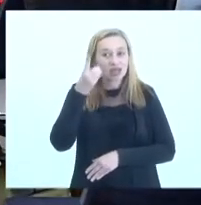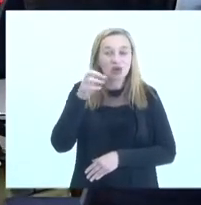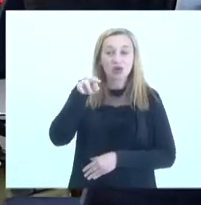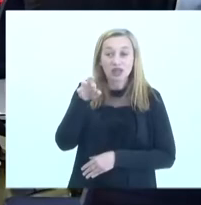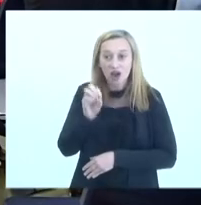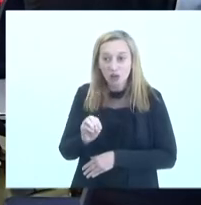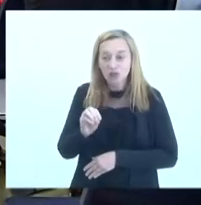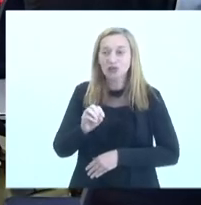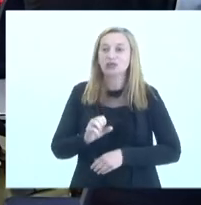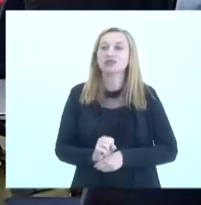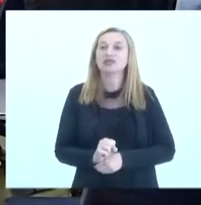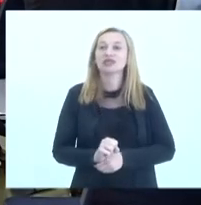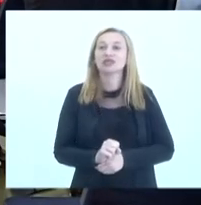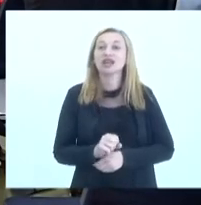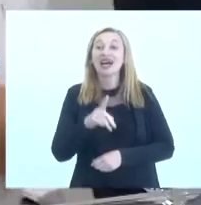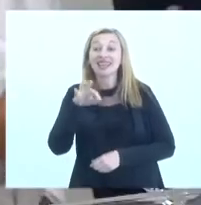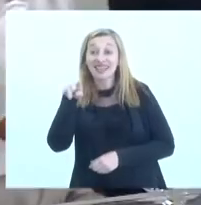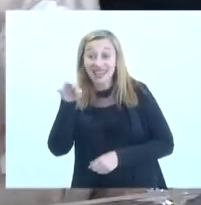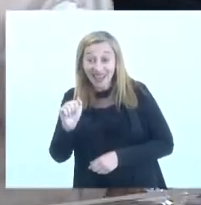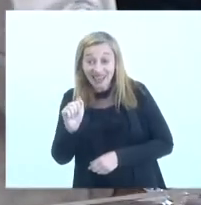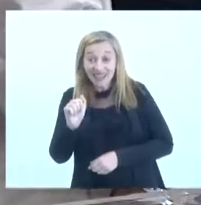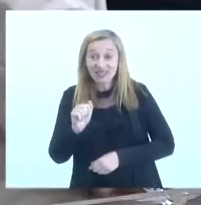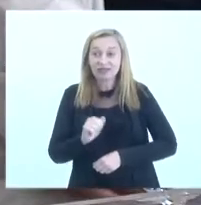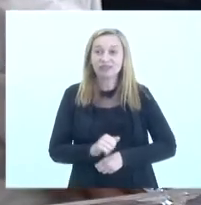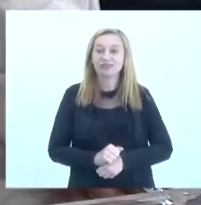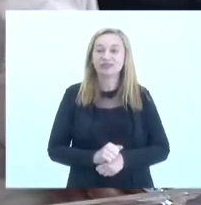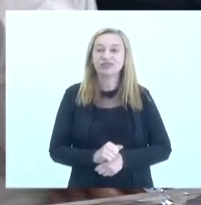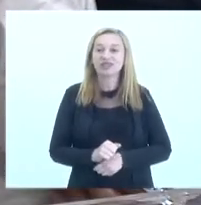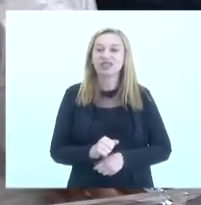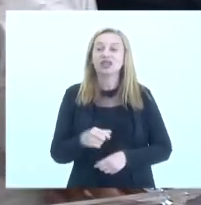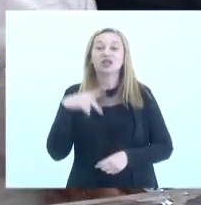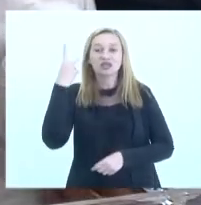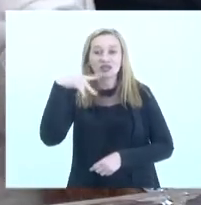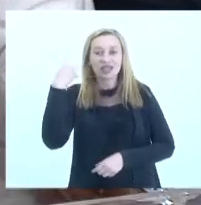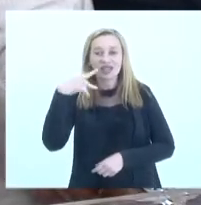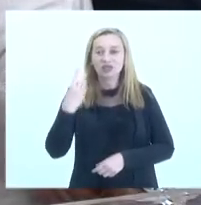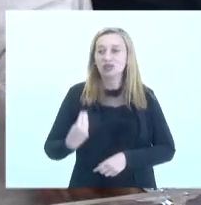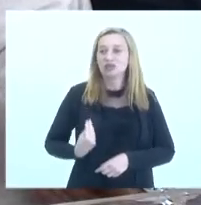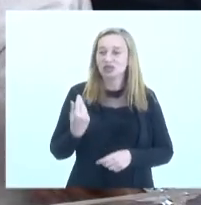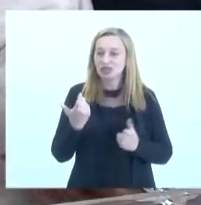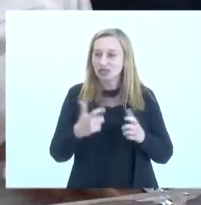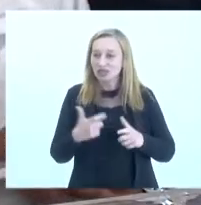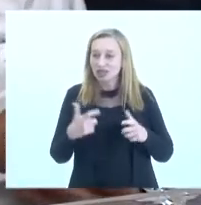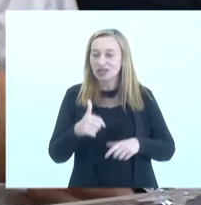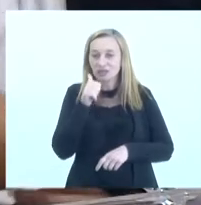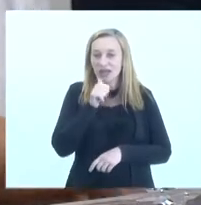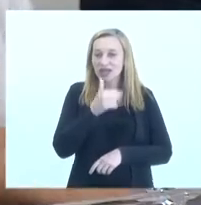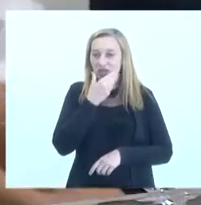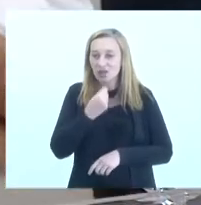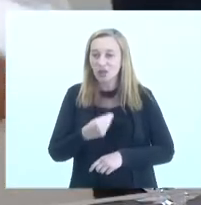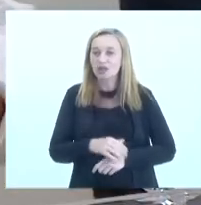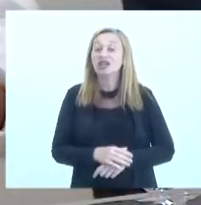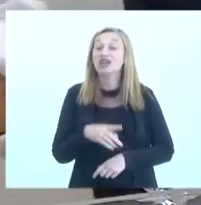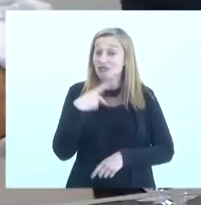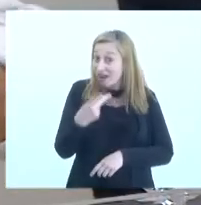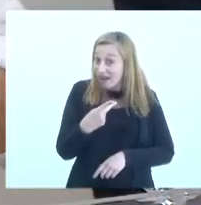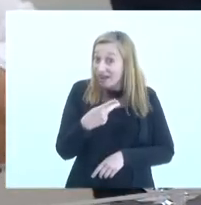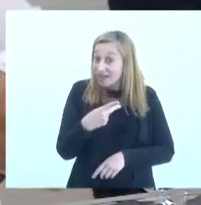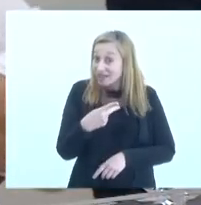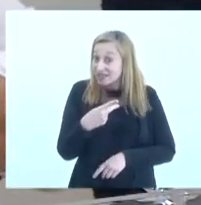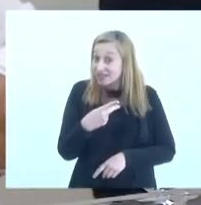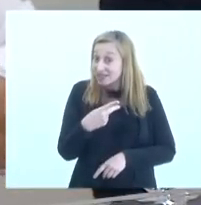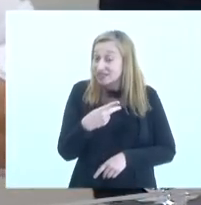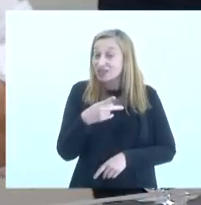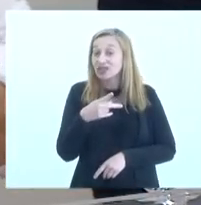Aquieta, a Célia Jordão, os vereadores presentes, vereadoras, e dizer